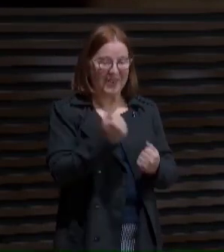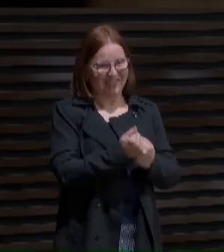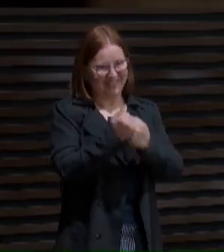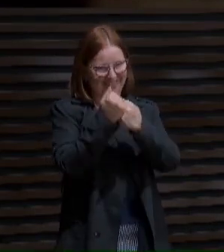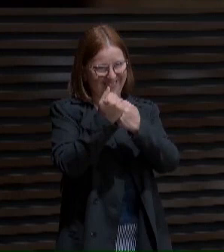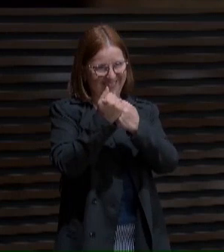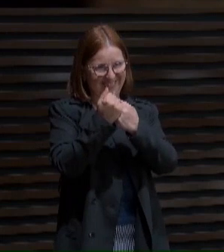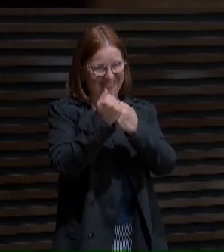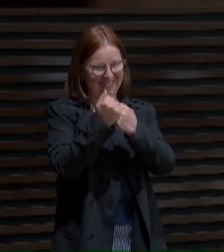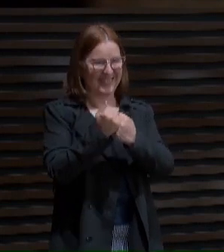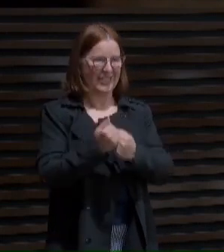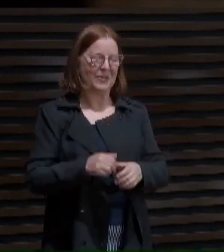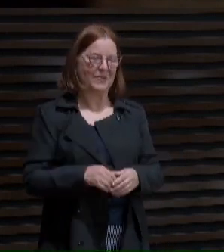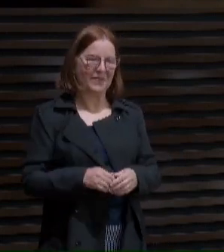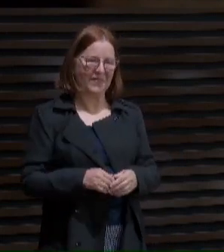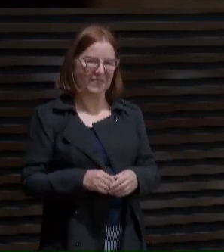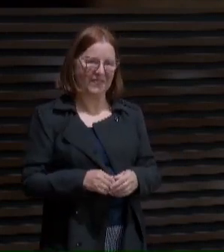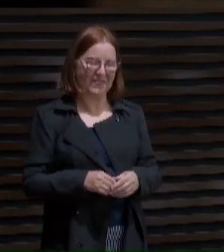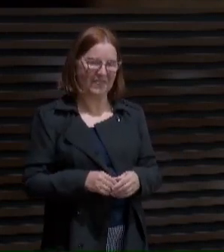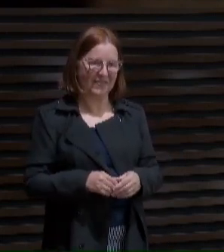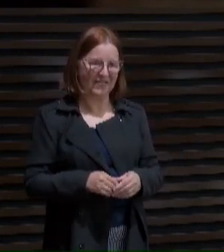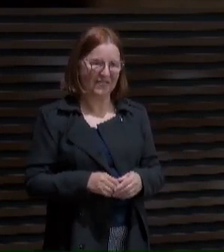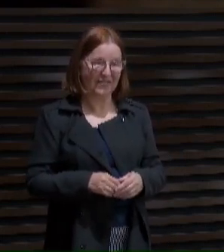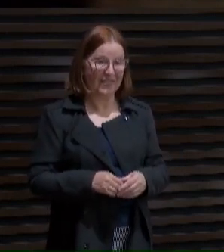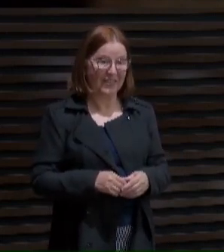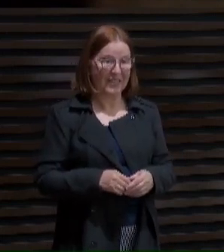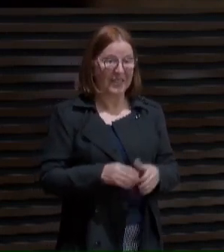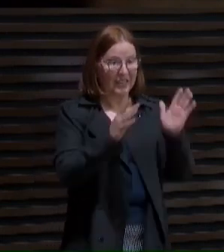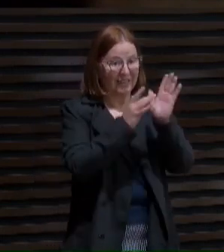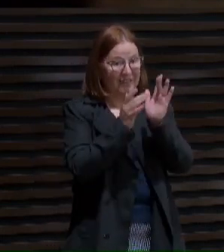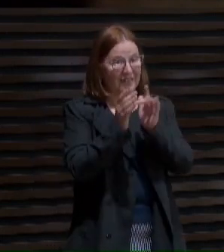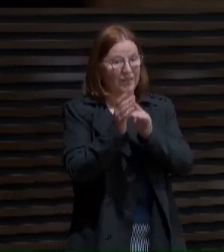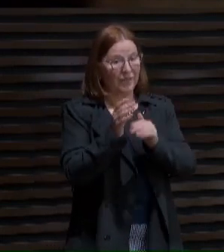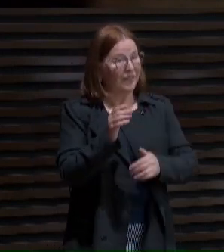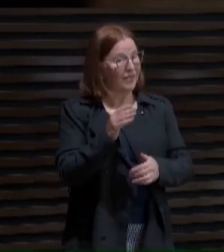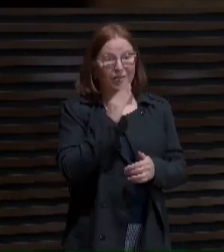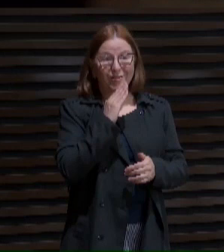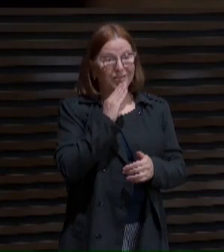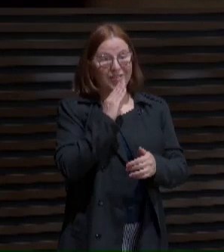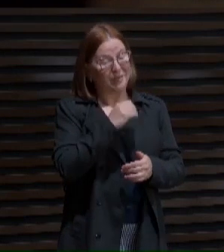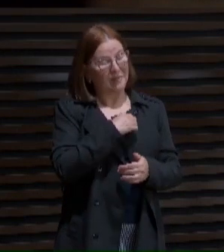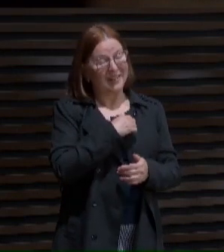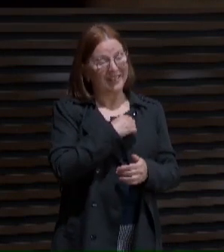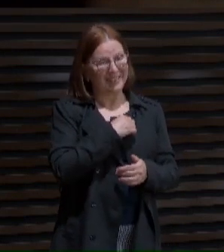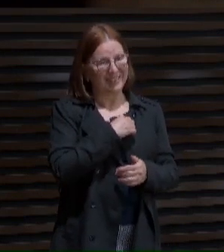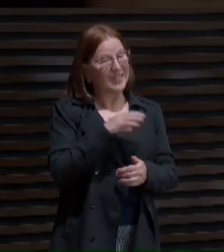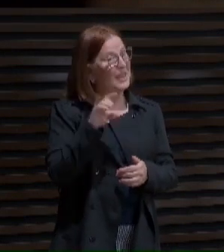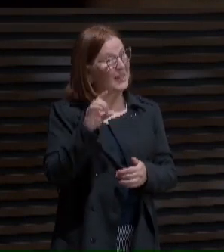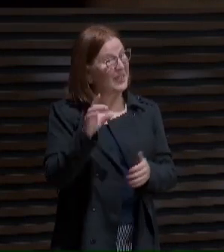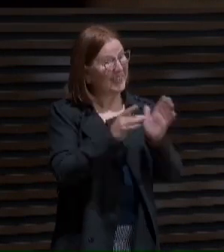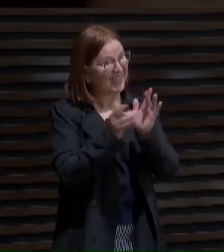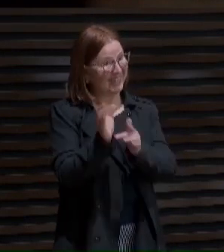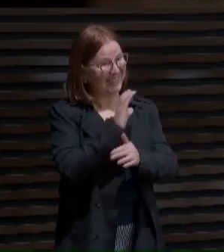um substituto, aquele que não conheceu o pecado. Quem é esse? É só Jesus